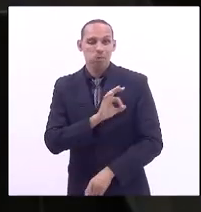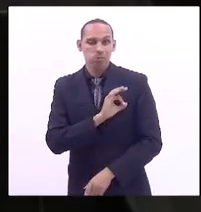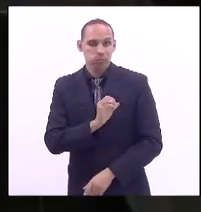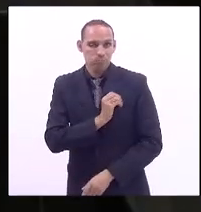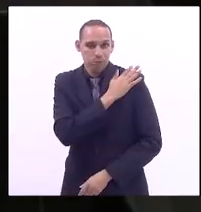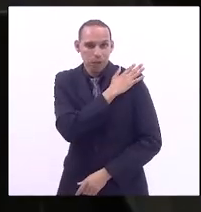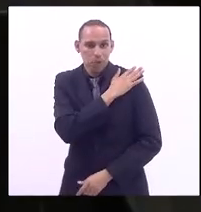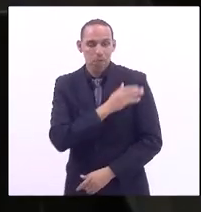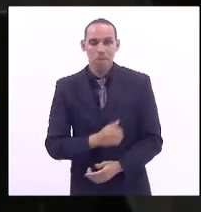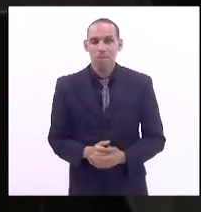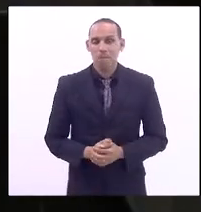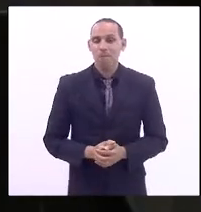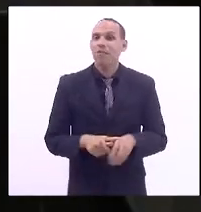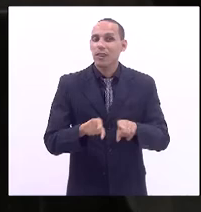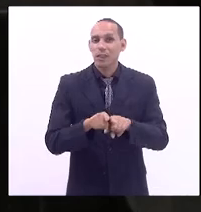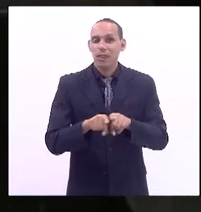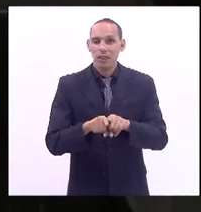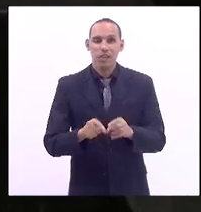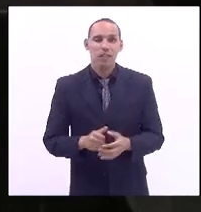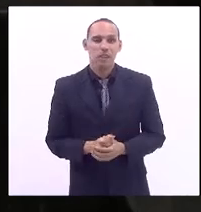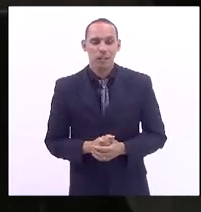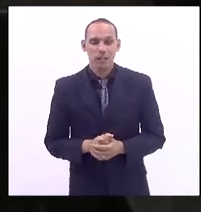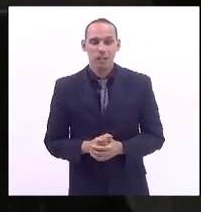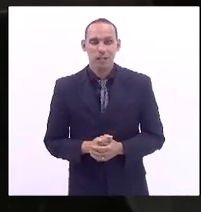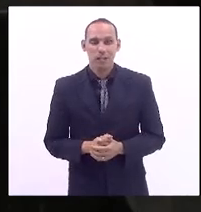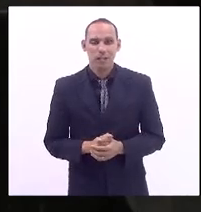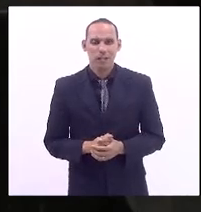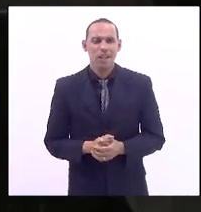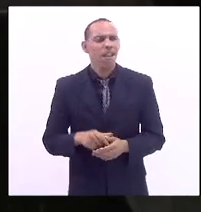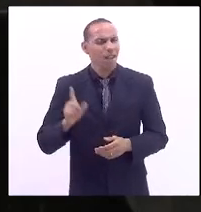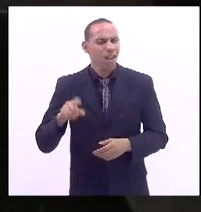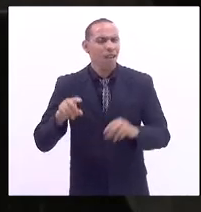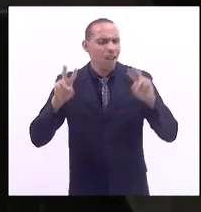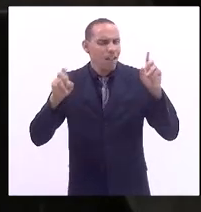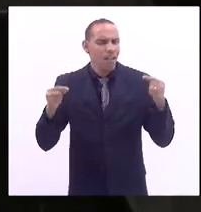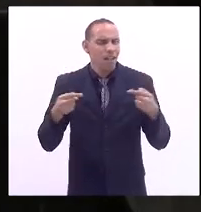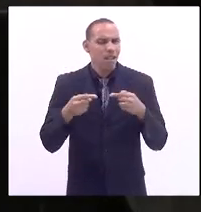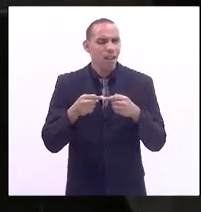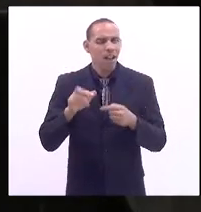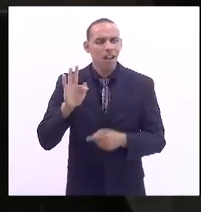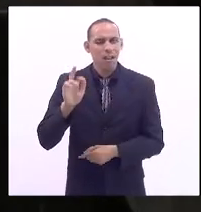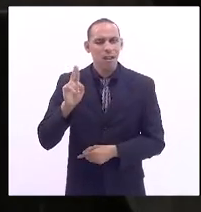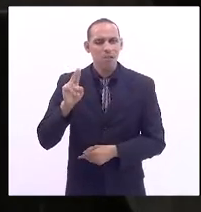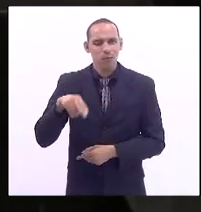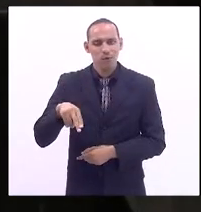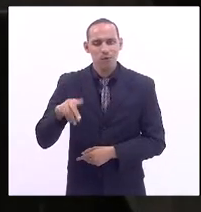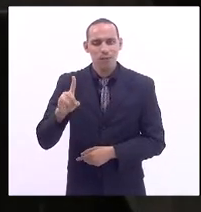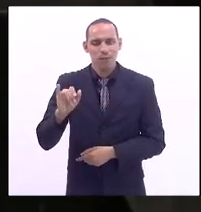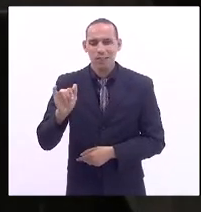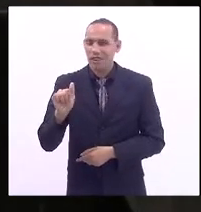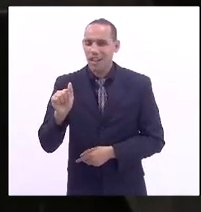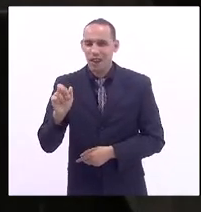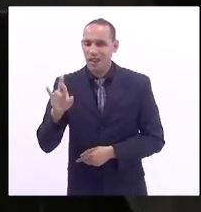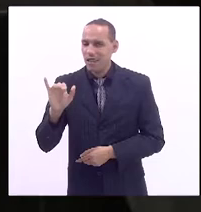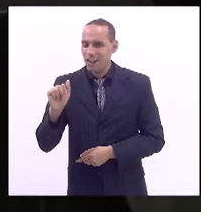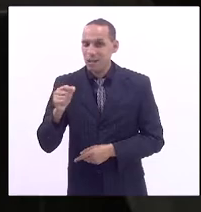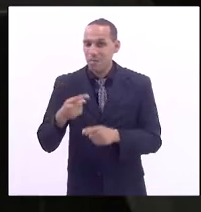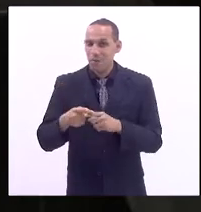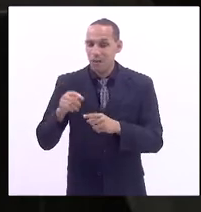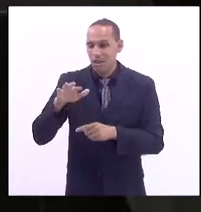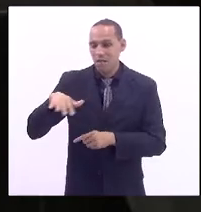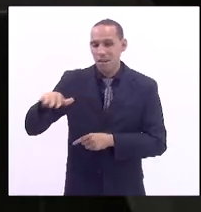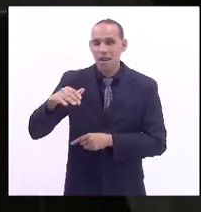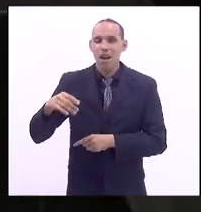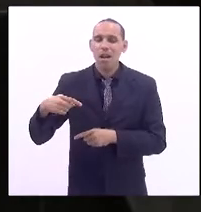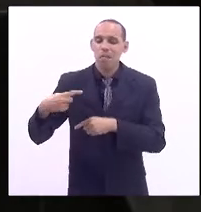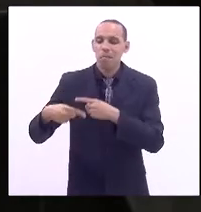militar e também uma questão fundiária Deputado heliomar complexa porque aquilo tem